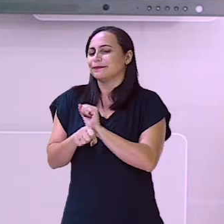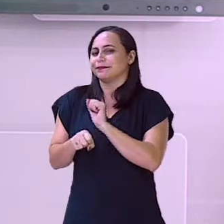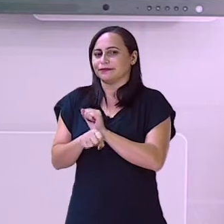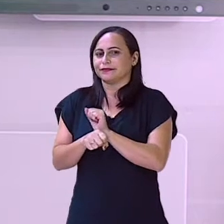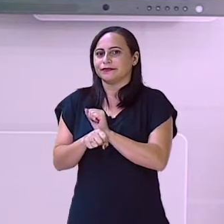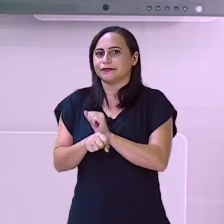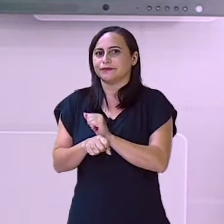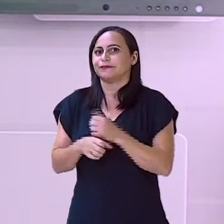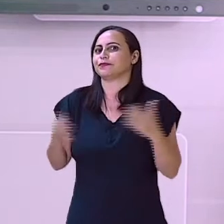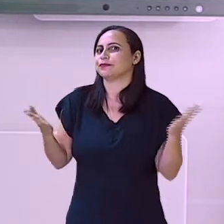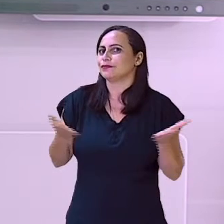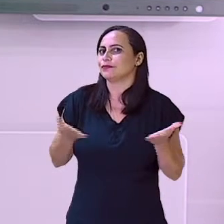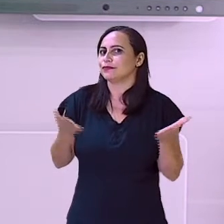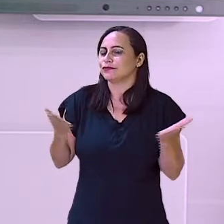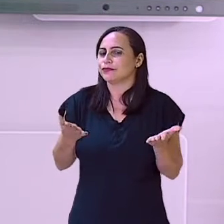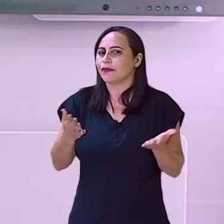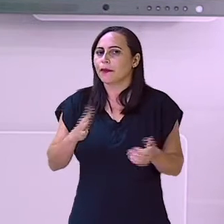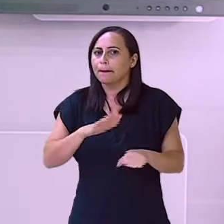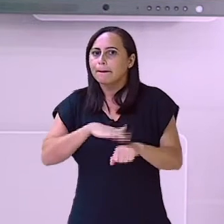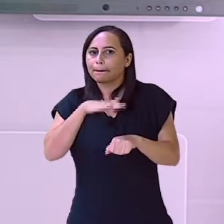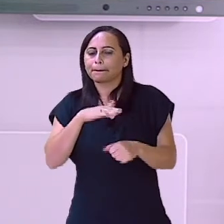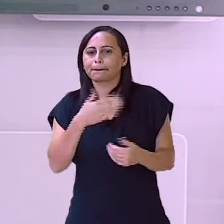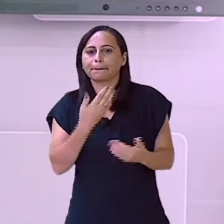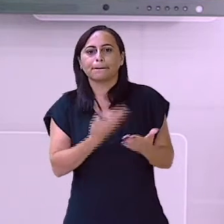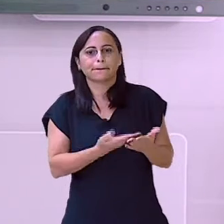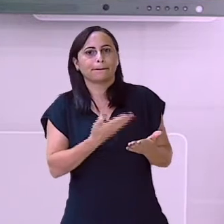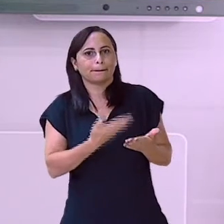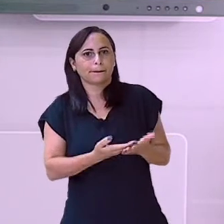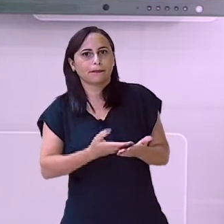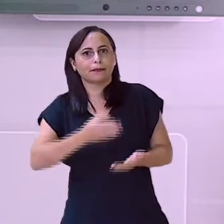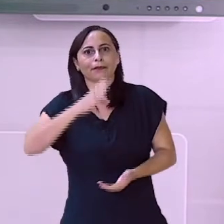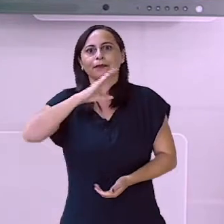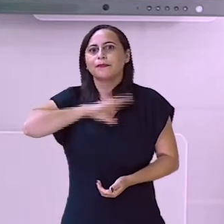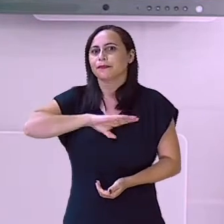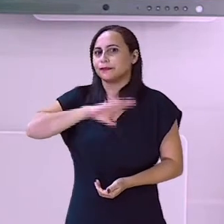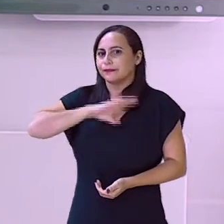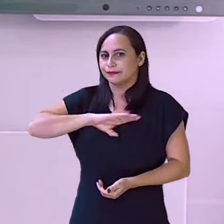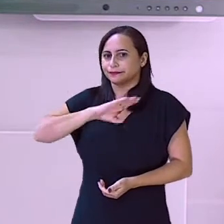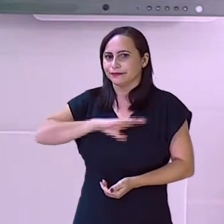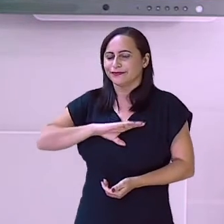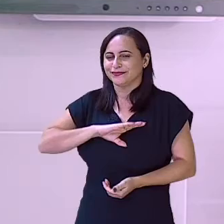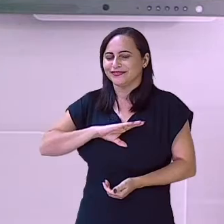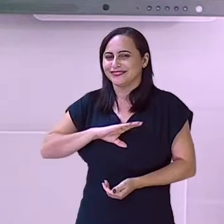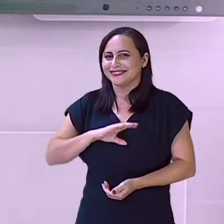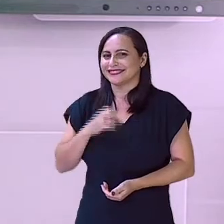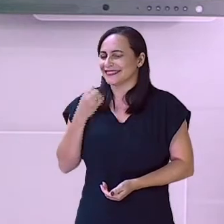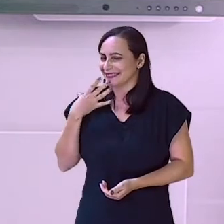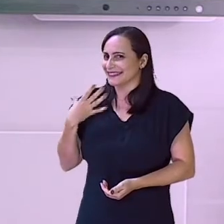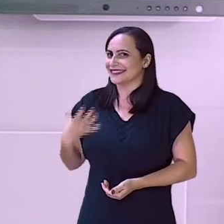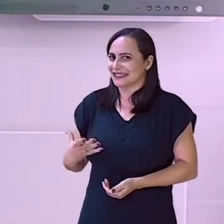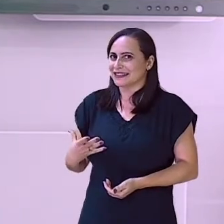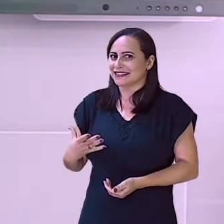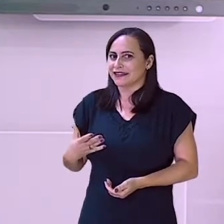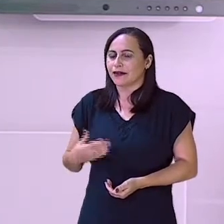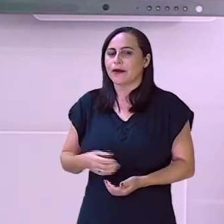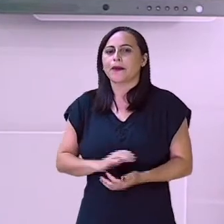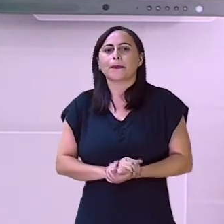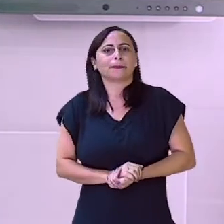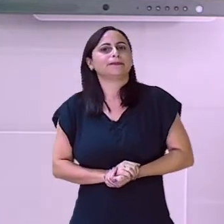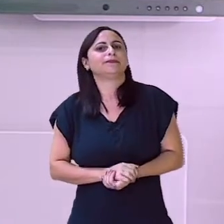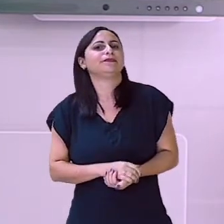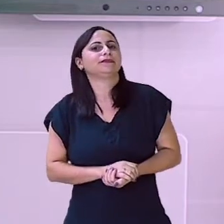para mais uma aula do componente curricular de língua portuguesa. Que delícia, né? É a aula 20 lá da